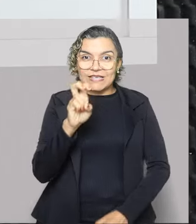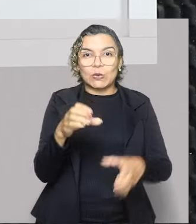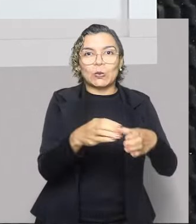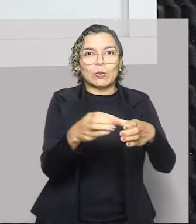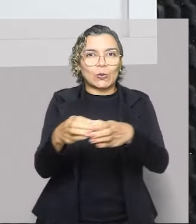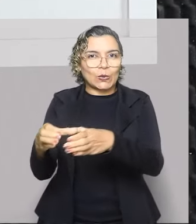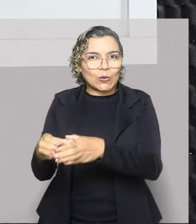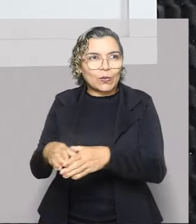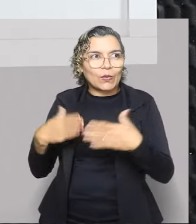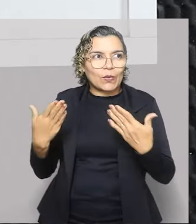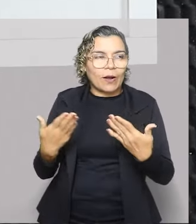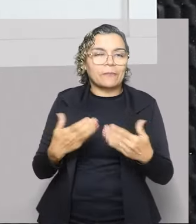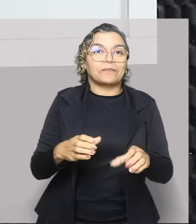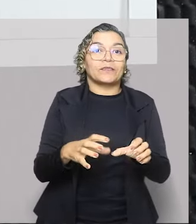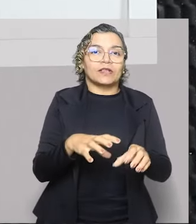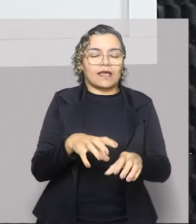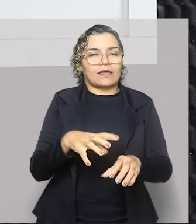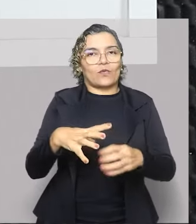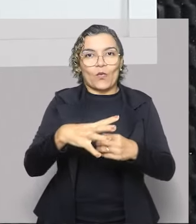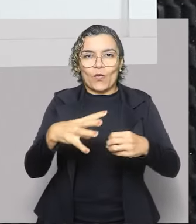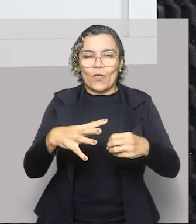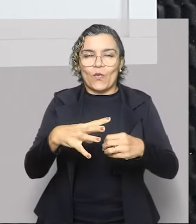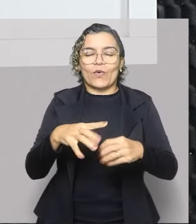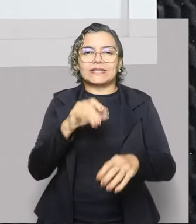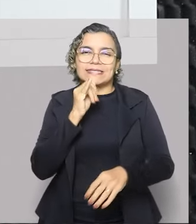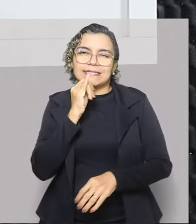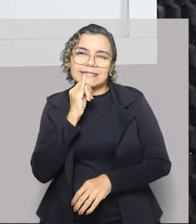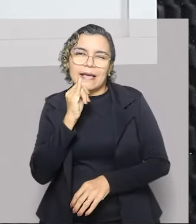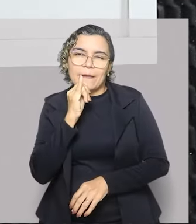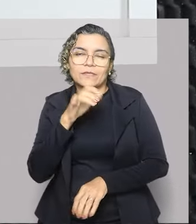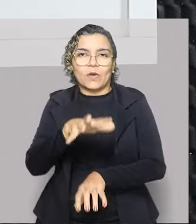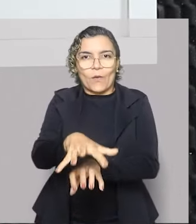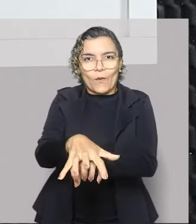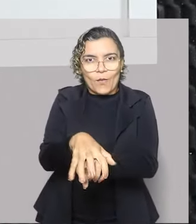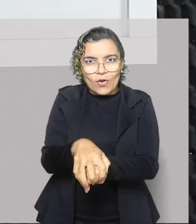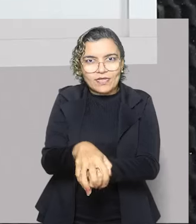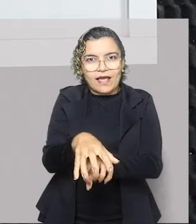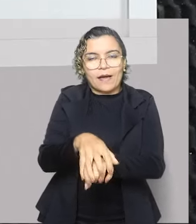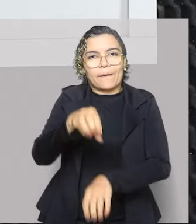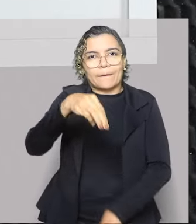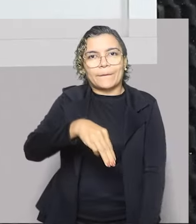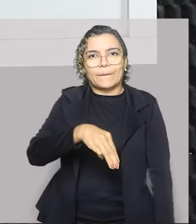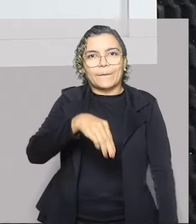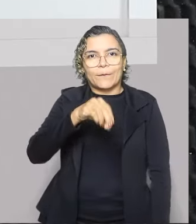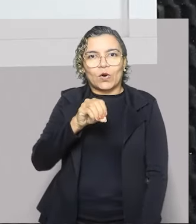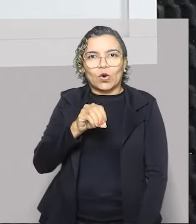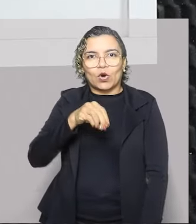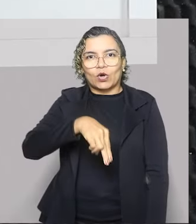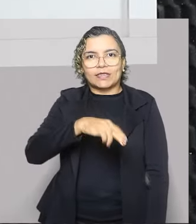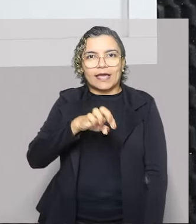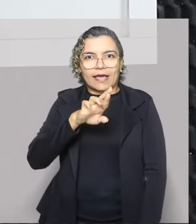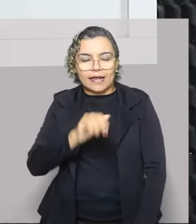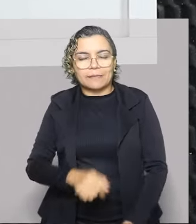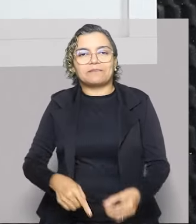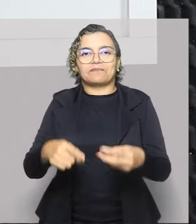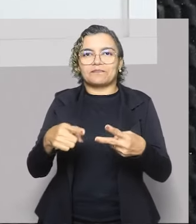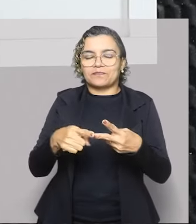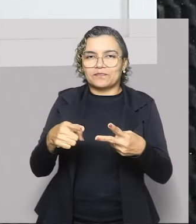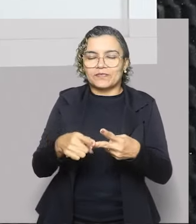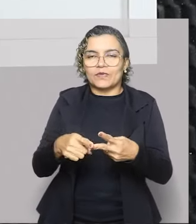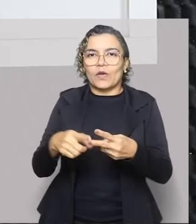Raísa lá no reino monera que é onde eu encontro as bactérias certo o reino Protista que é